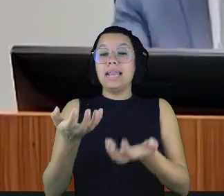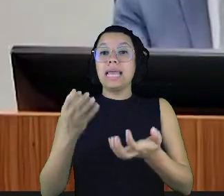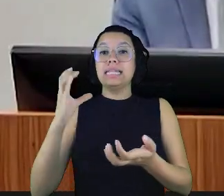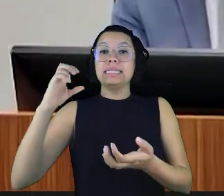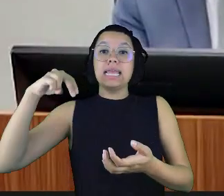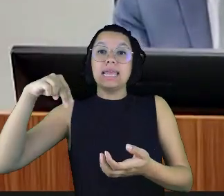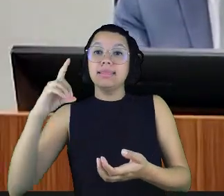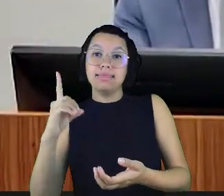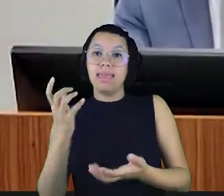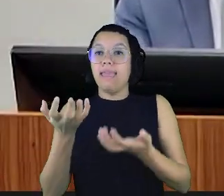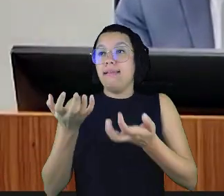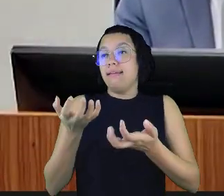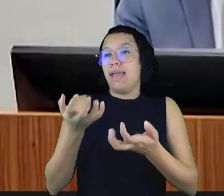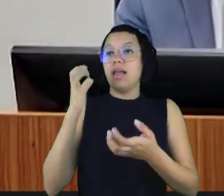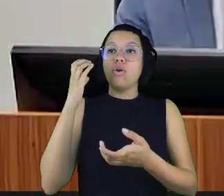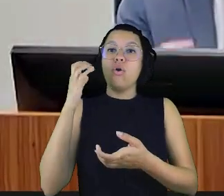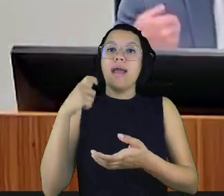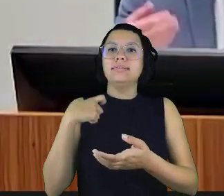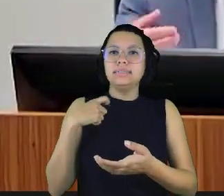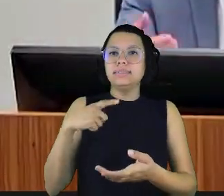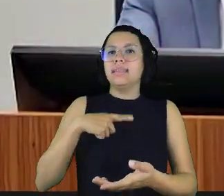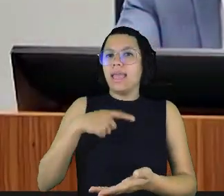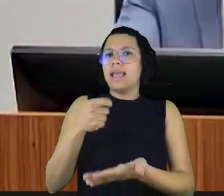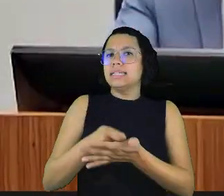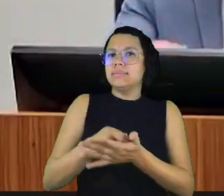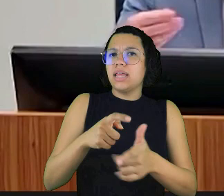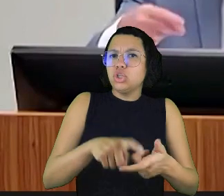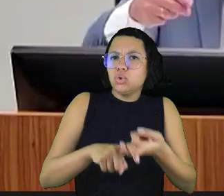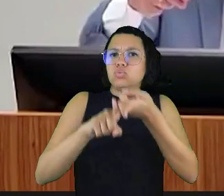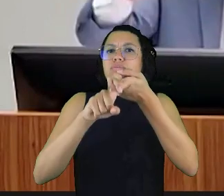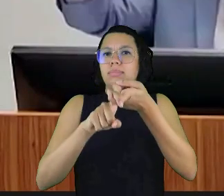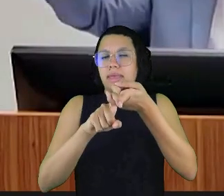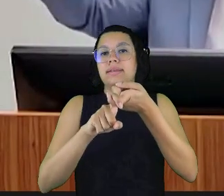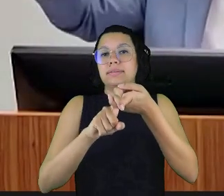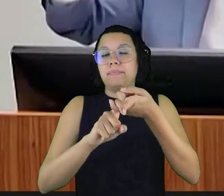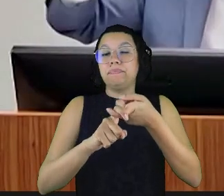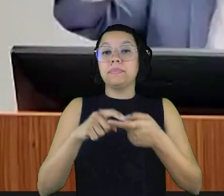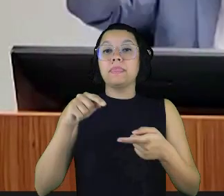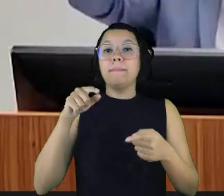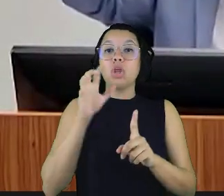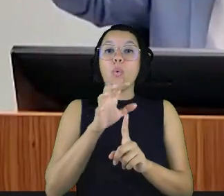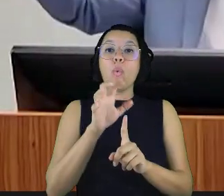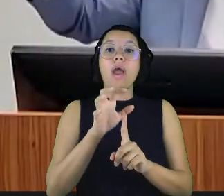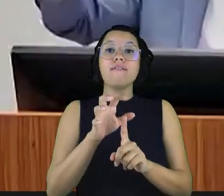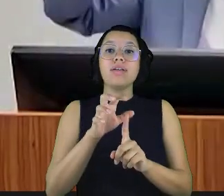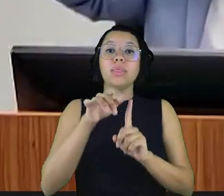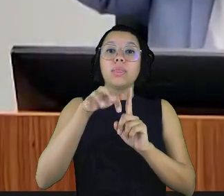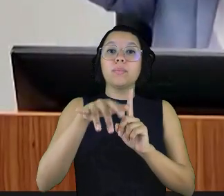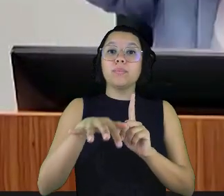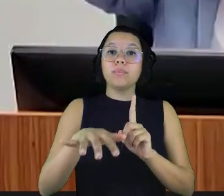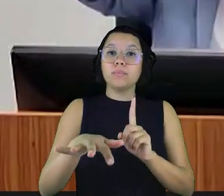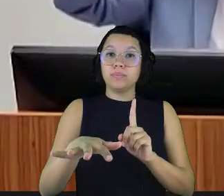o crédito tenha sua exigibilidade suspensa, para que esses efeitos derivados